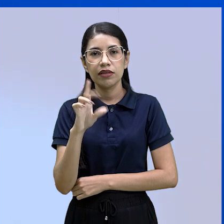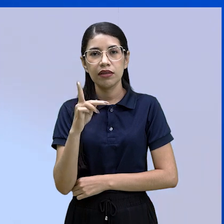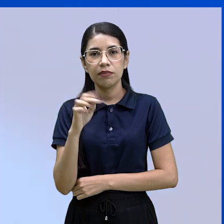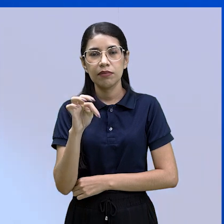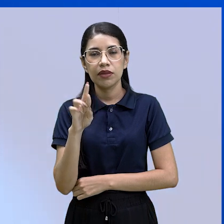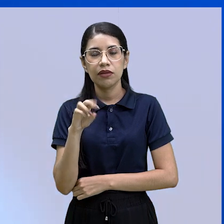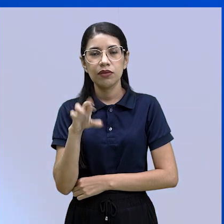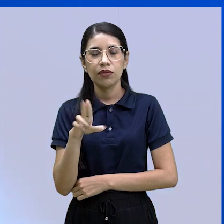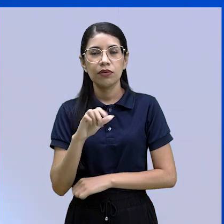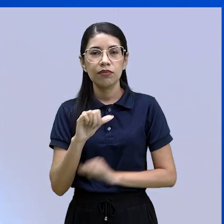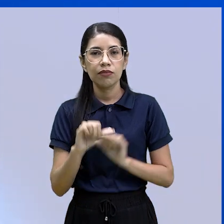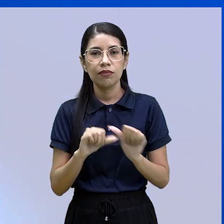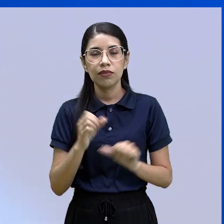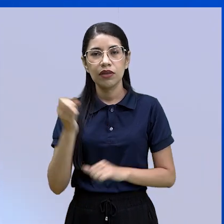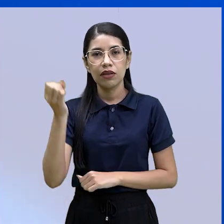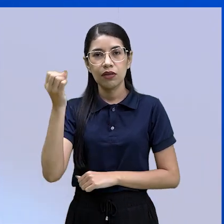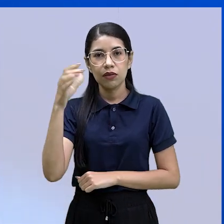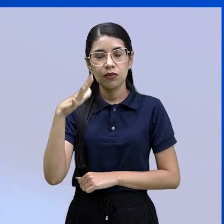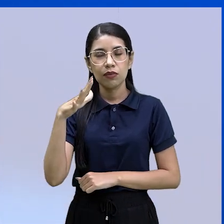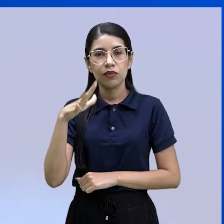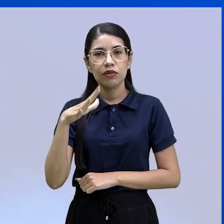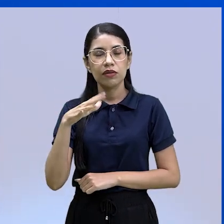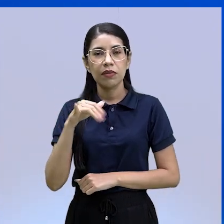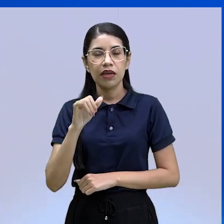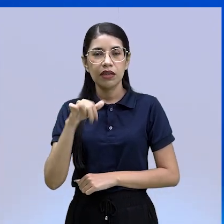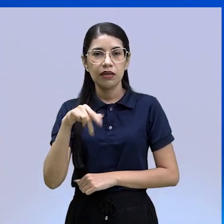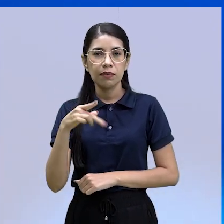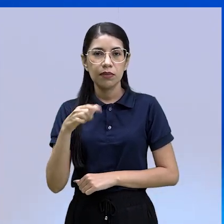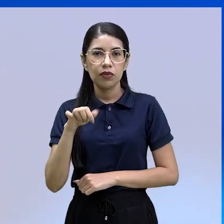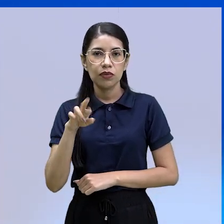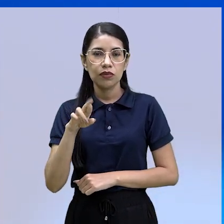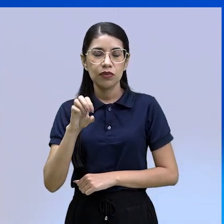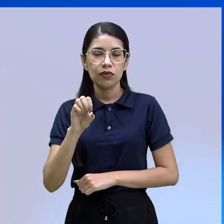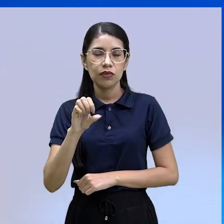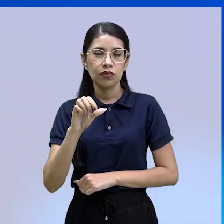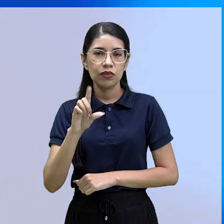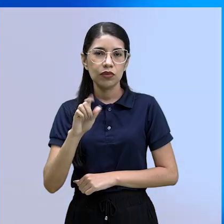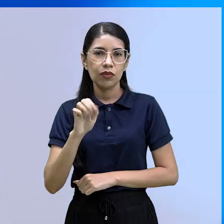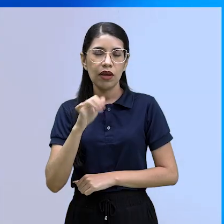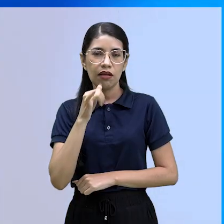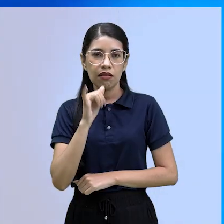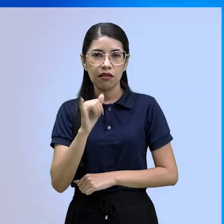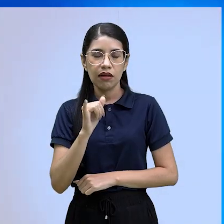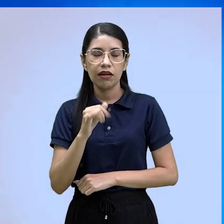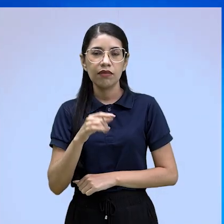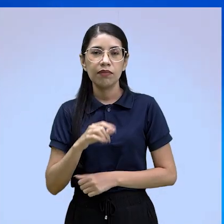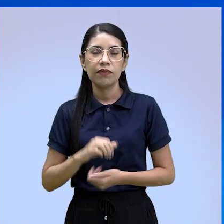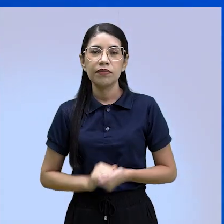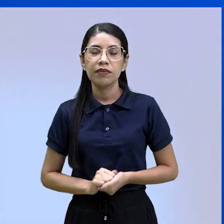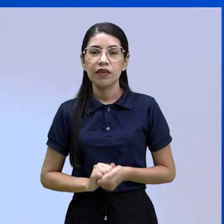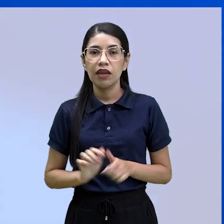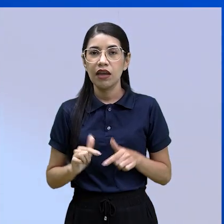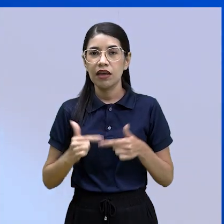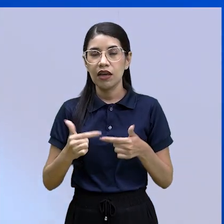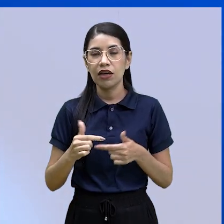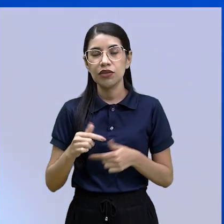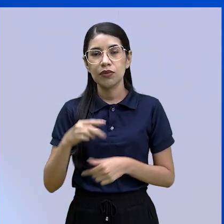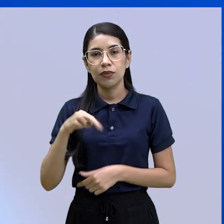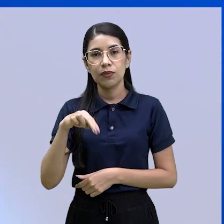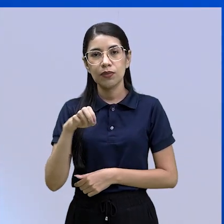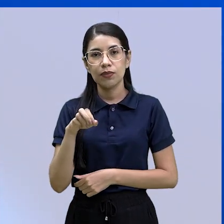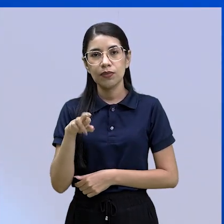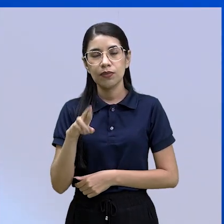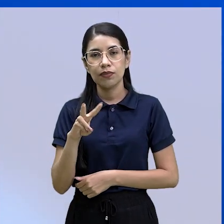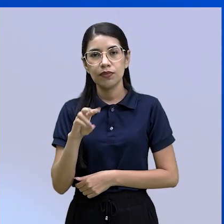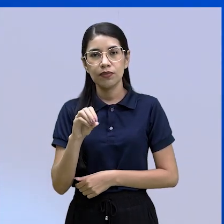transformam a luz em impulsos elétricos. E neste momento entra em ação o nervo óptico, que conduz esses